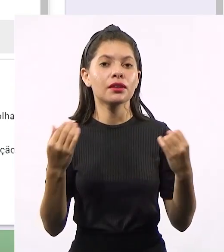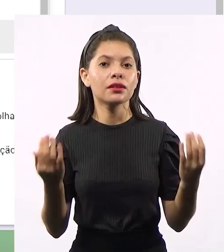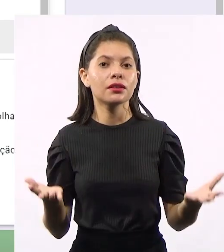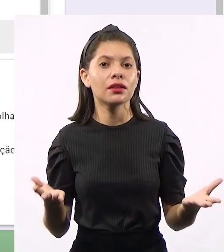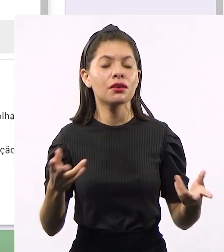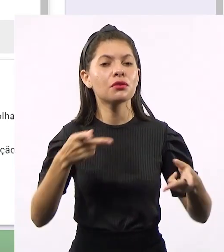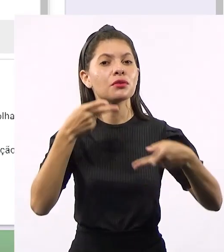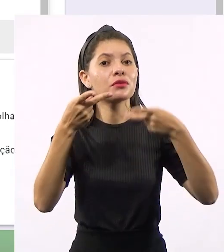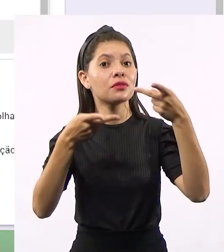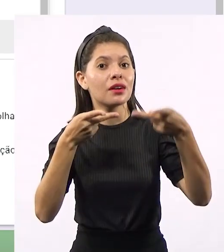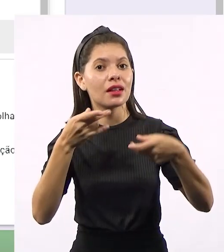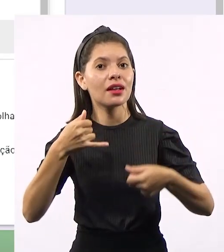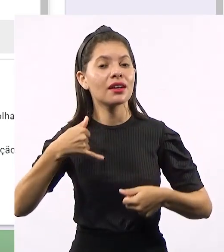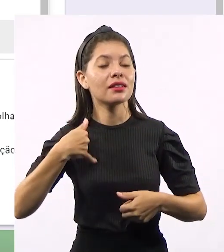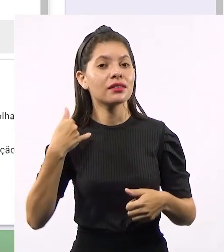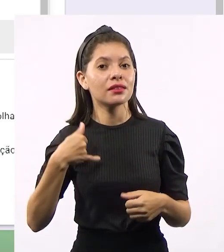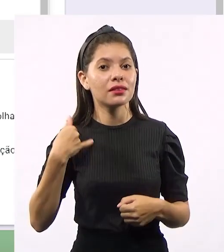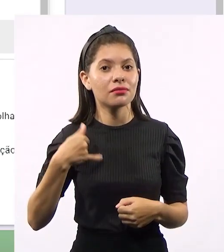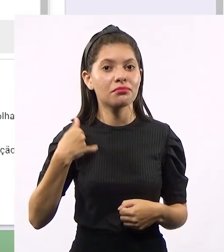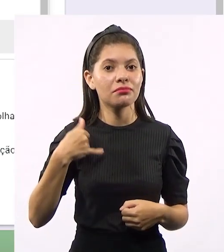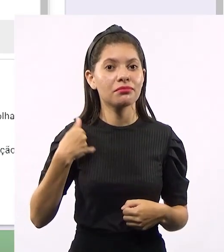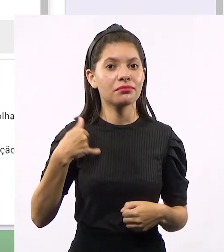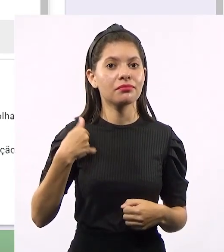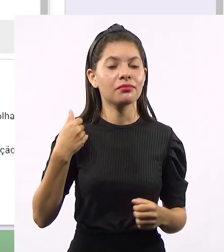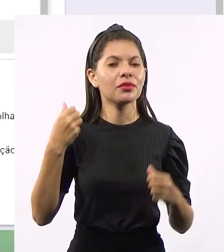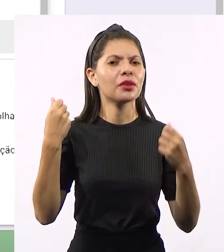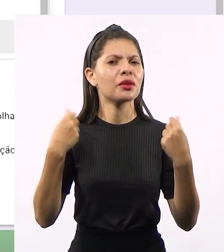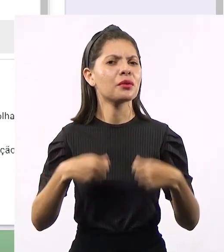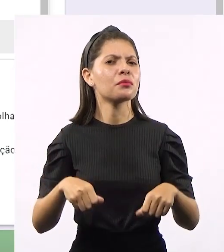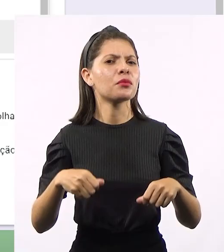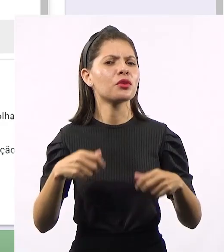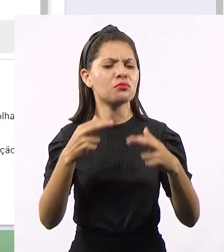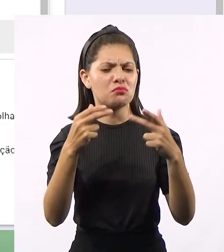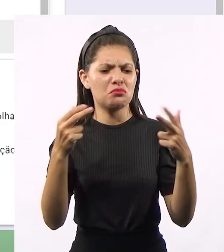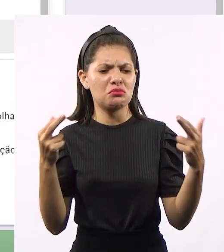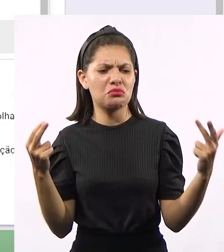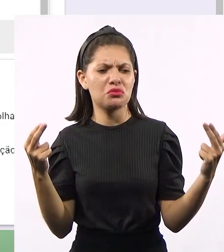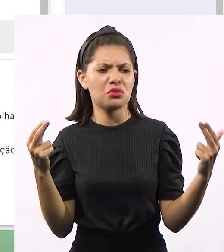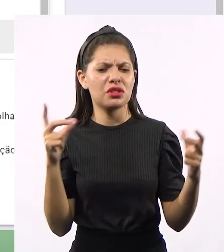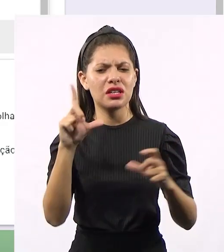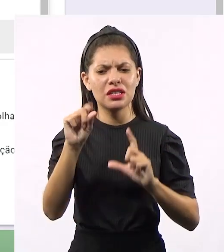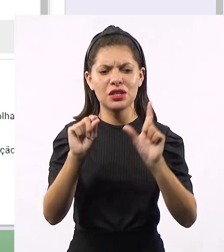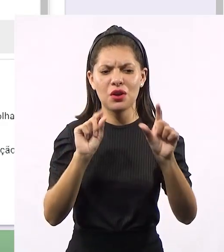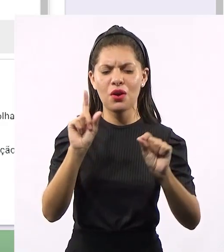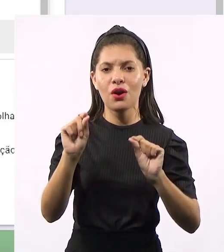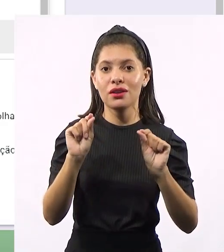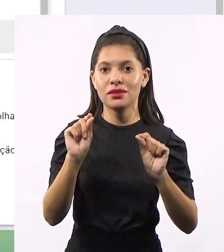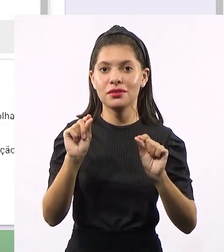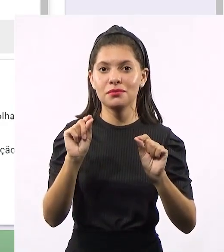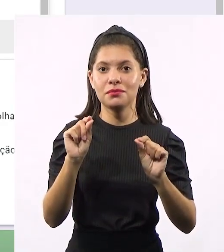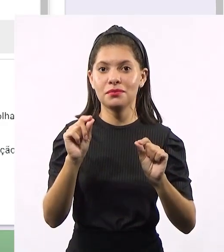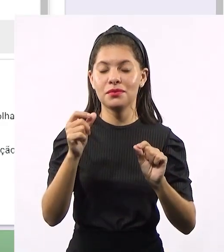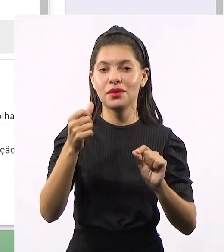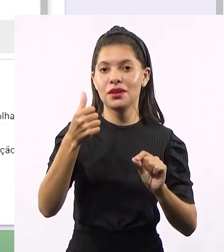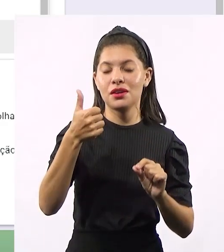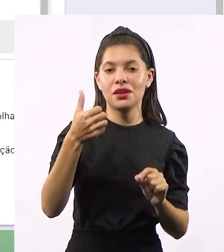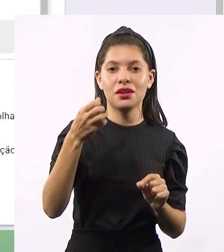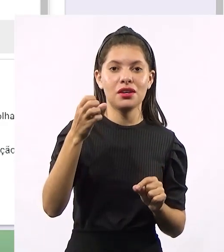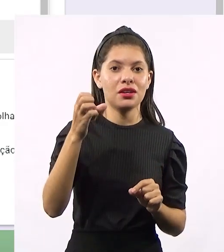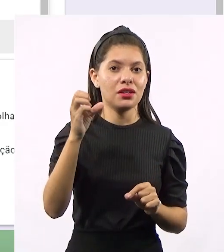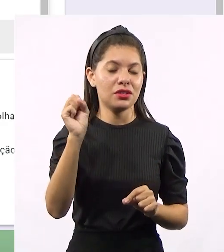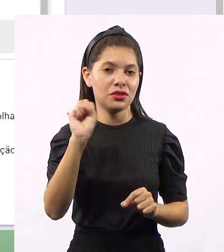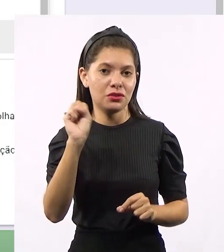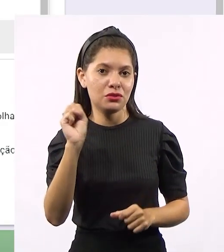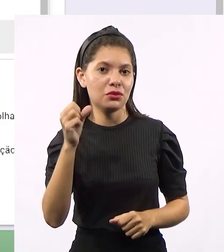do docente, eu posso elencar múltiplas escolhas? Tem 18, 19, 20, 21 e assim